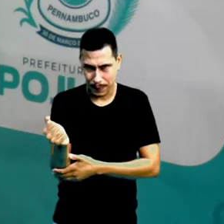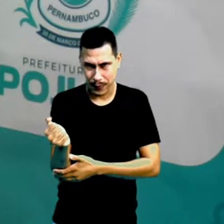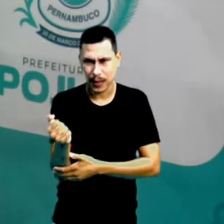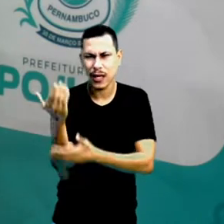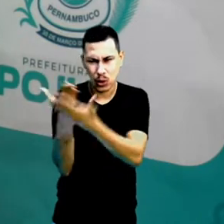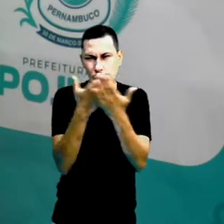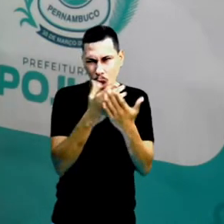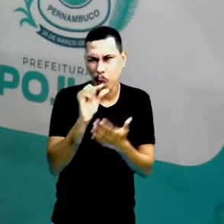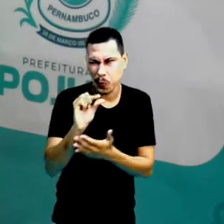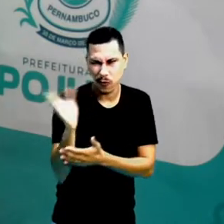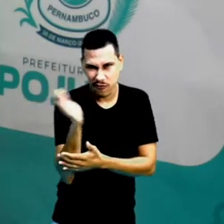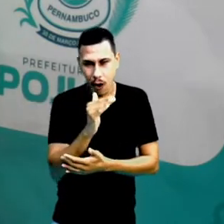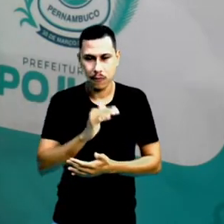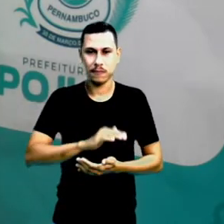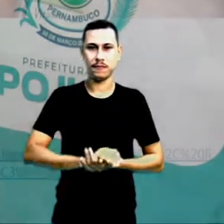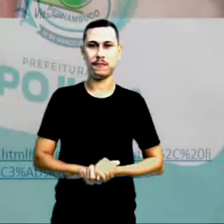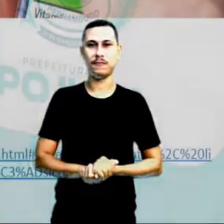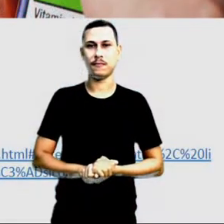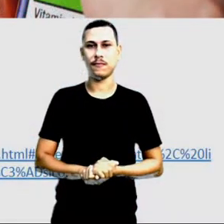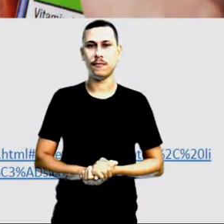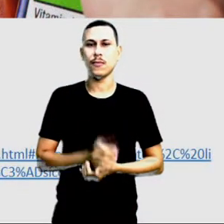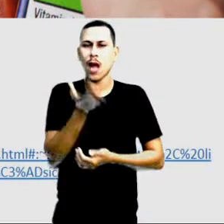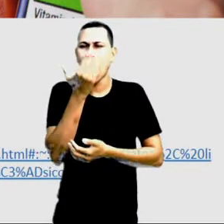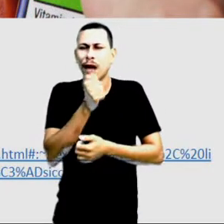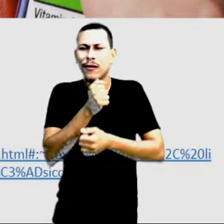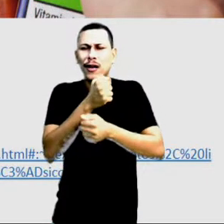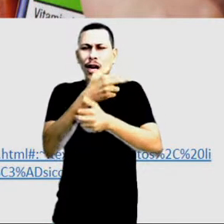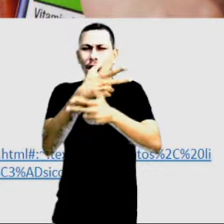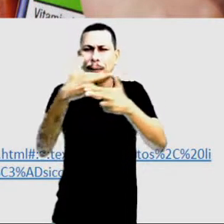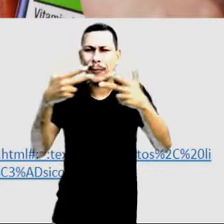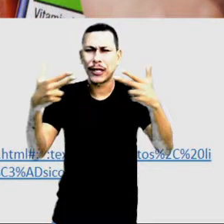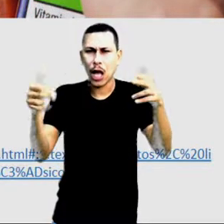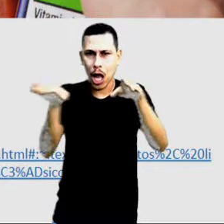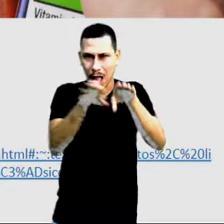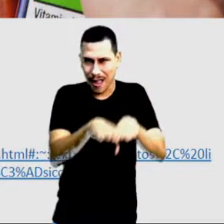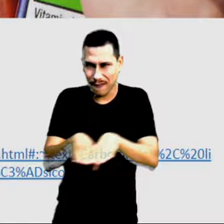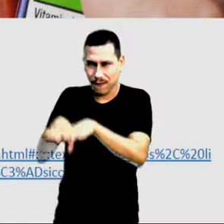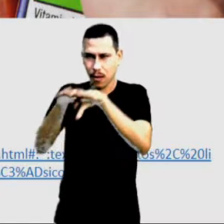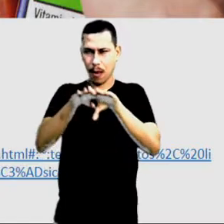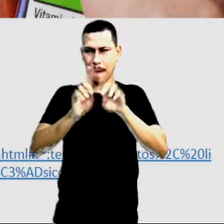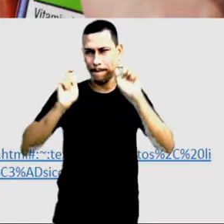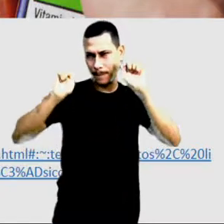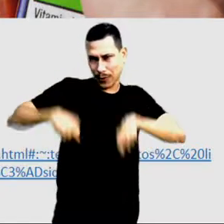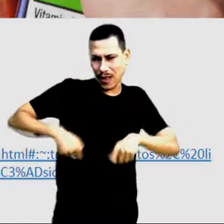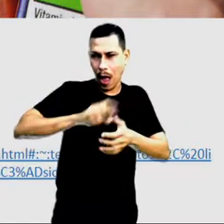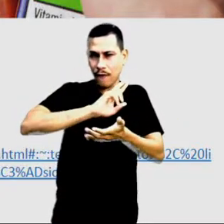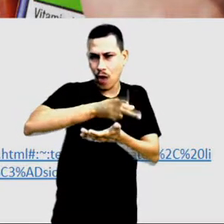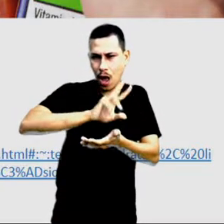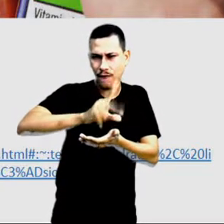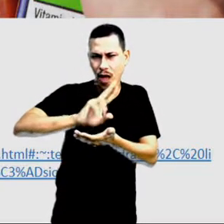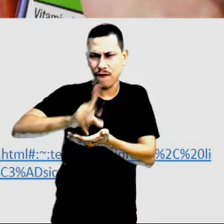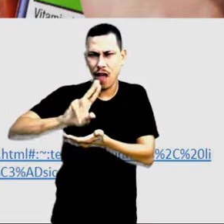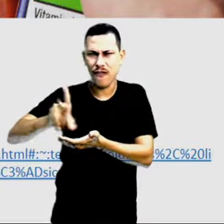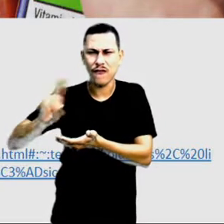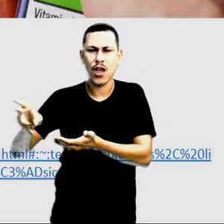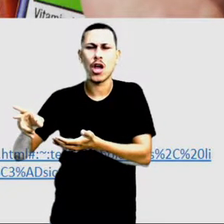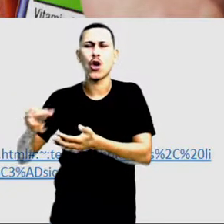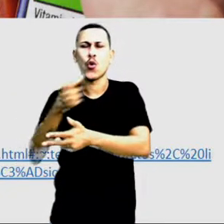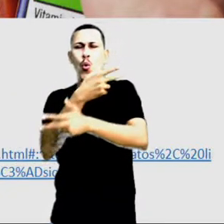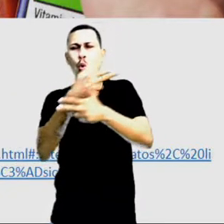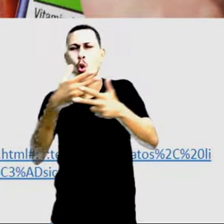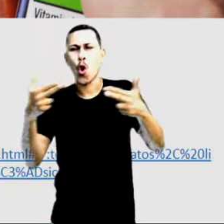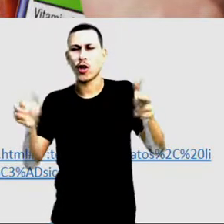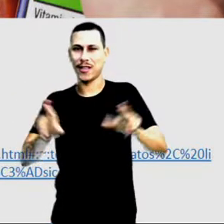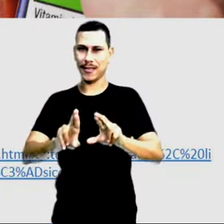isso. A alimentação equilibrada deve ser variada, como tia Márcia falou. Para a gente se alimentar bem, a gente tem